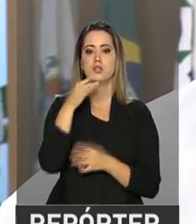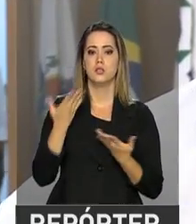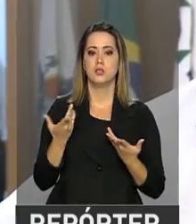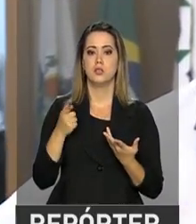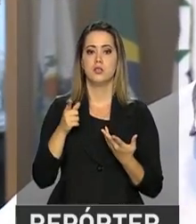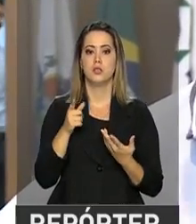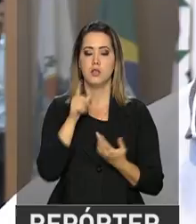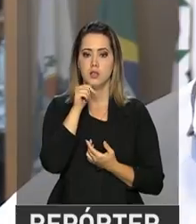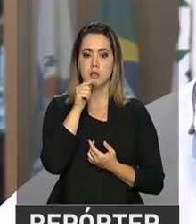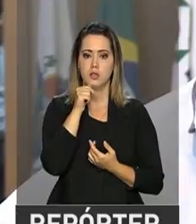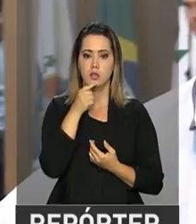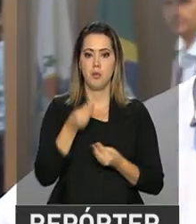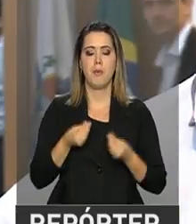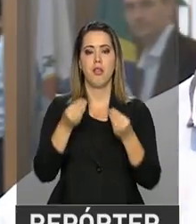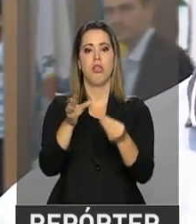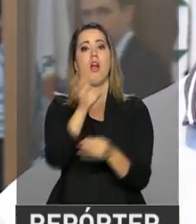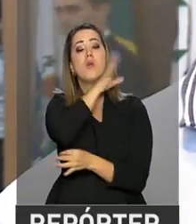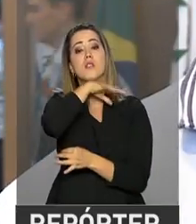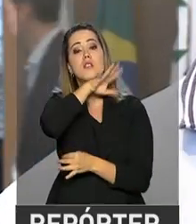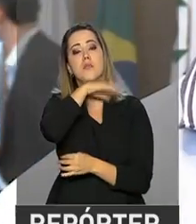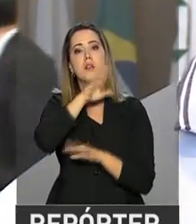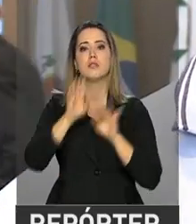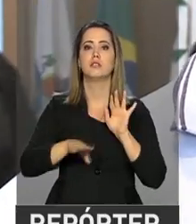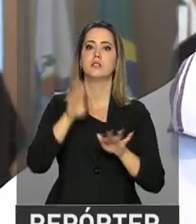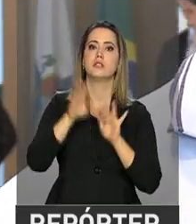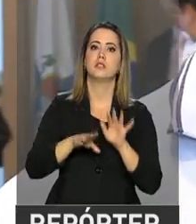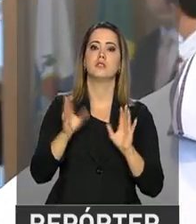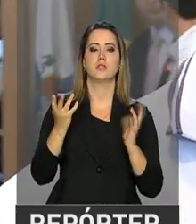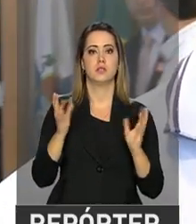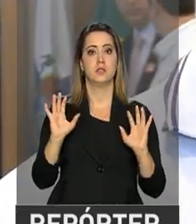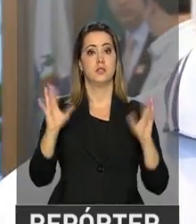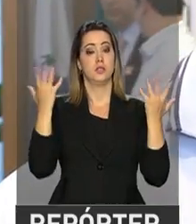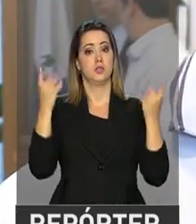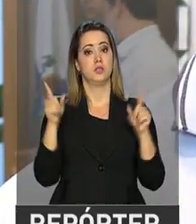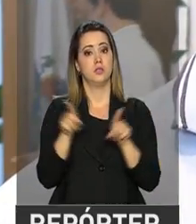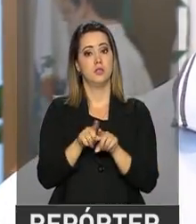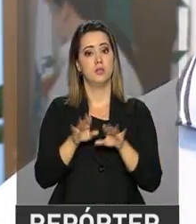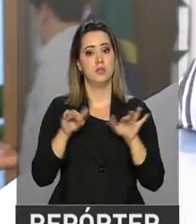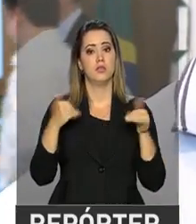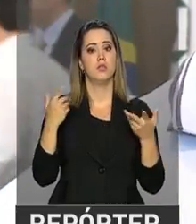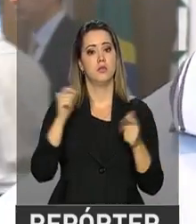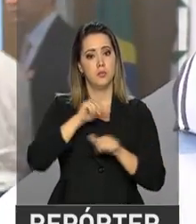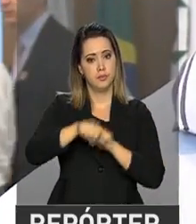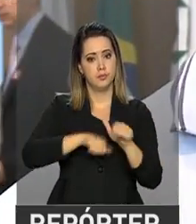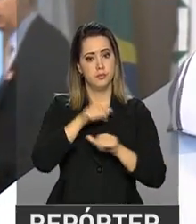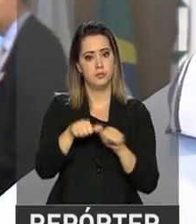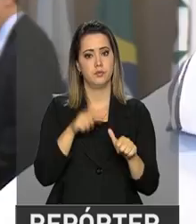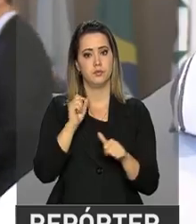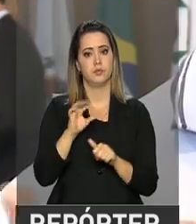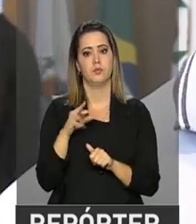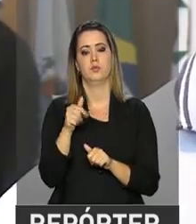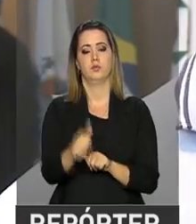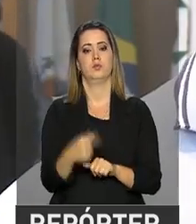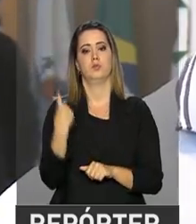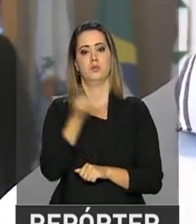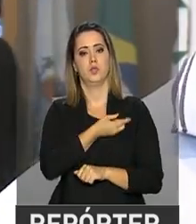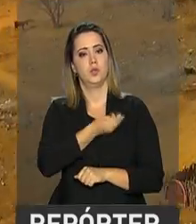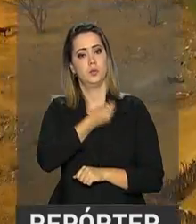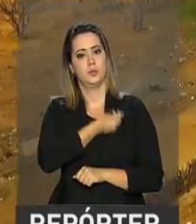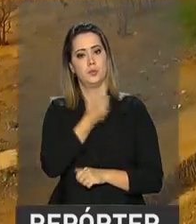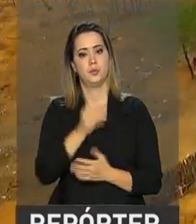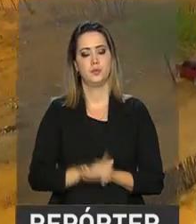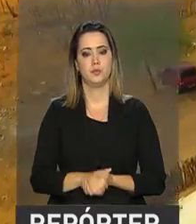excedente para dar aos animais que a gente às vezes no verão compra, né? Quer dizer, muda totalmente nosso estilo de